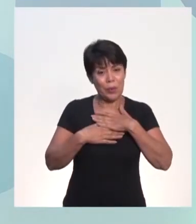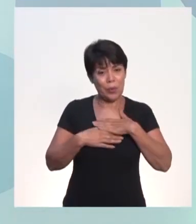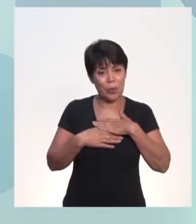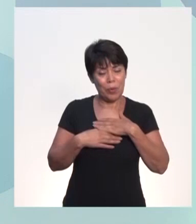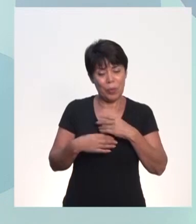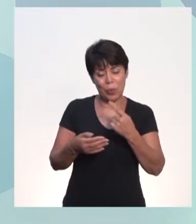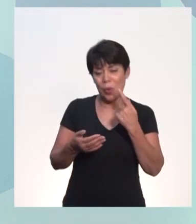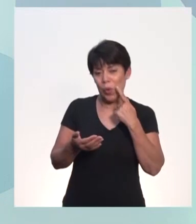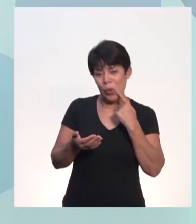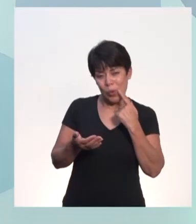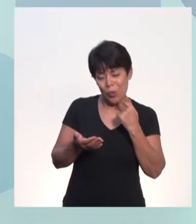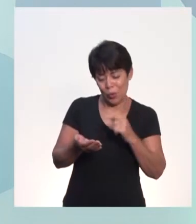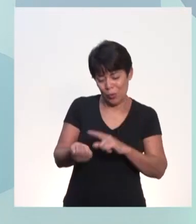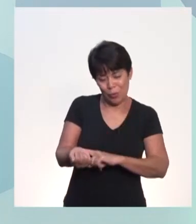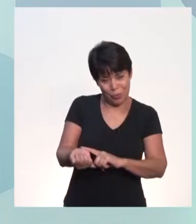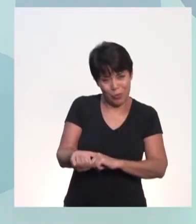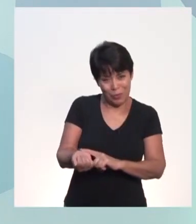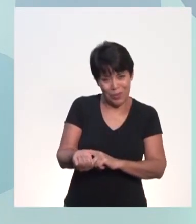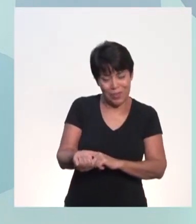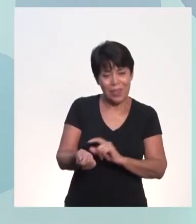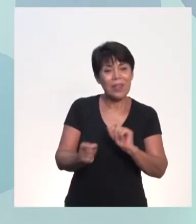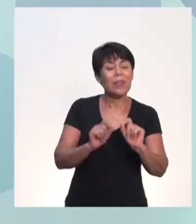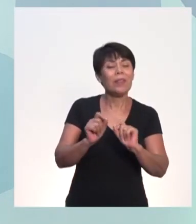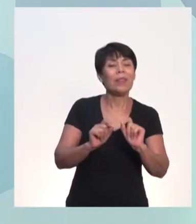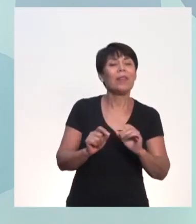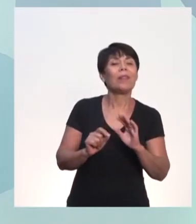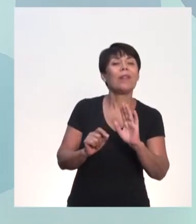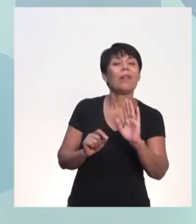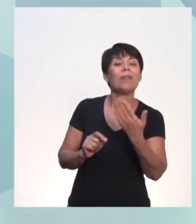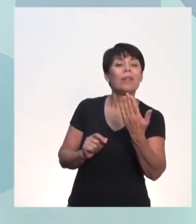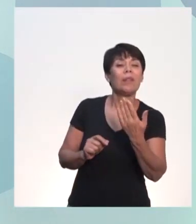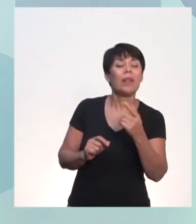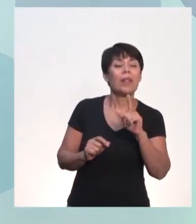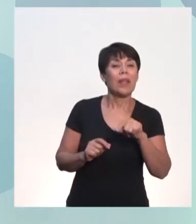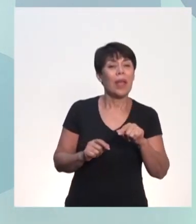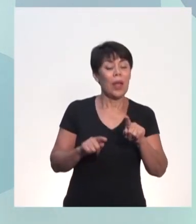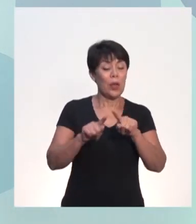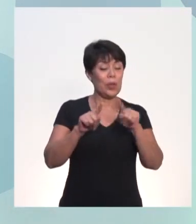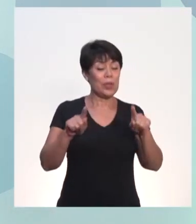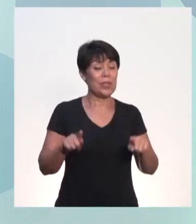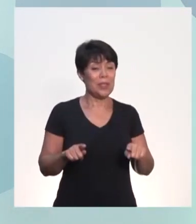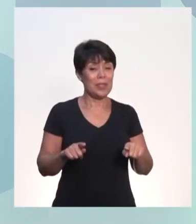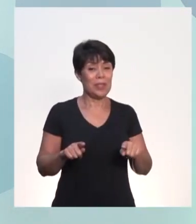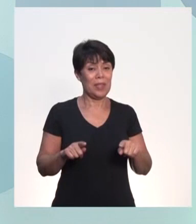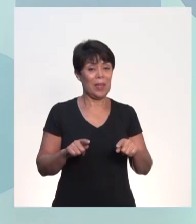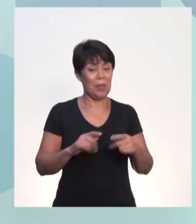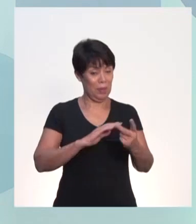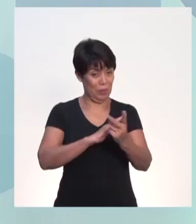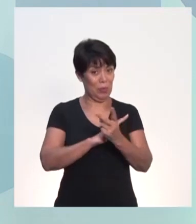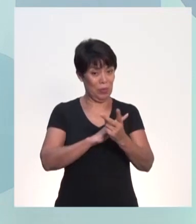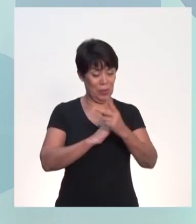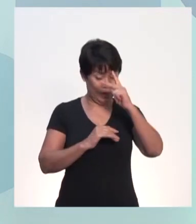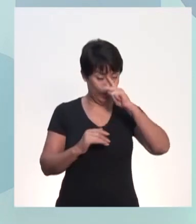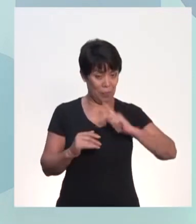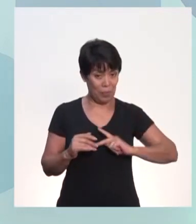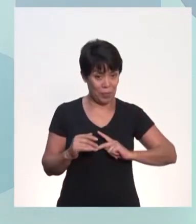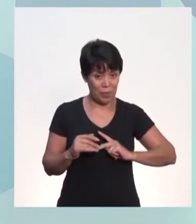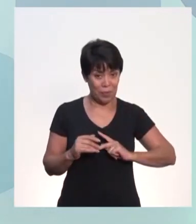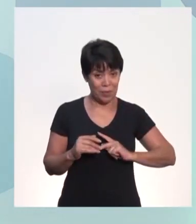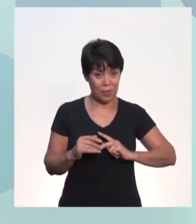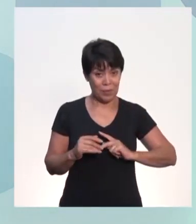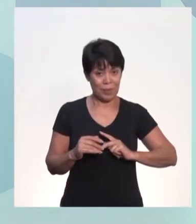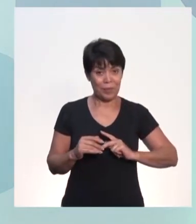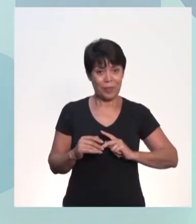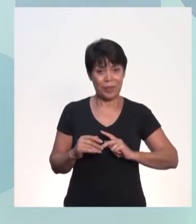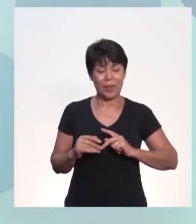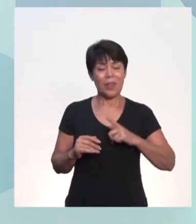dele, o que vai acontecer é que o nosso sistema imunológico, que tem aqui linfócitos, tem